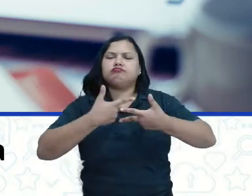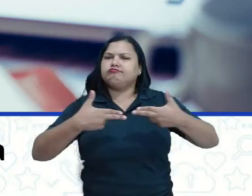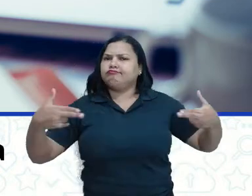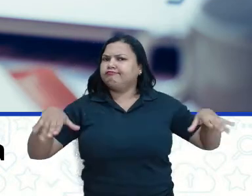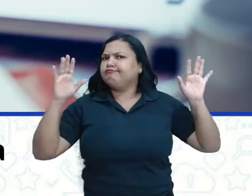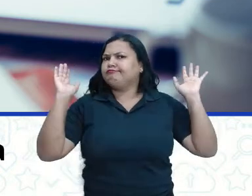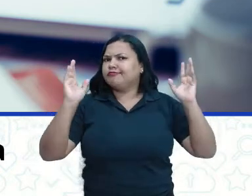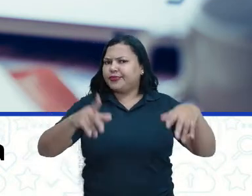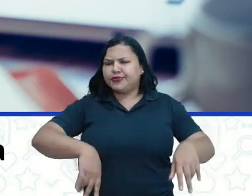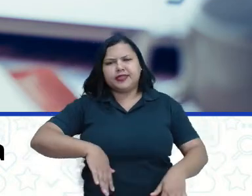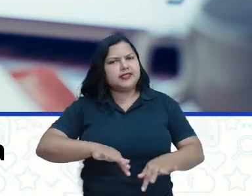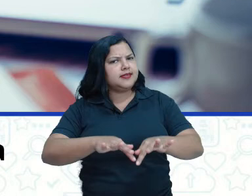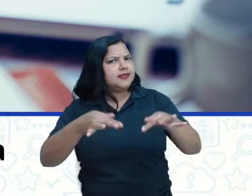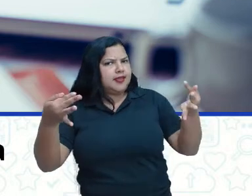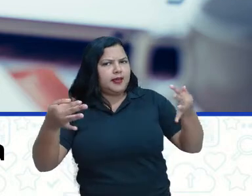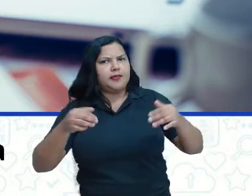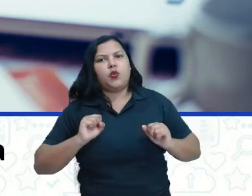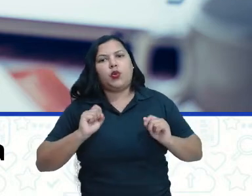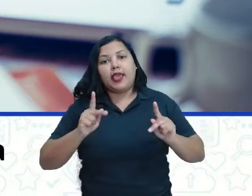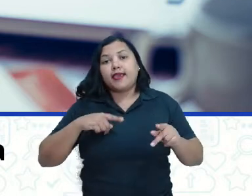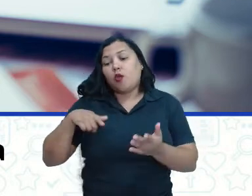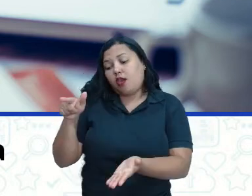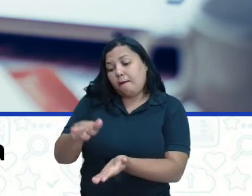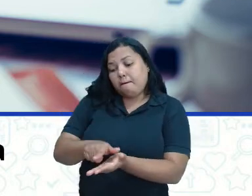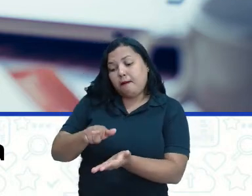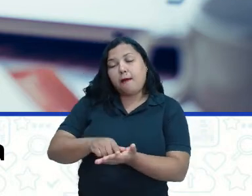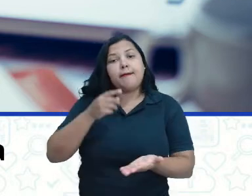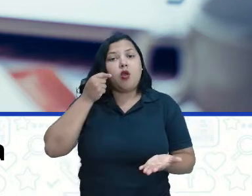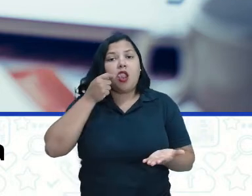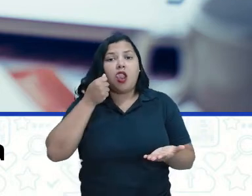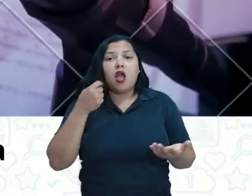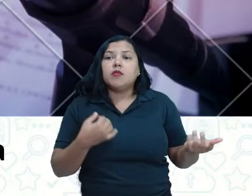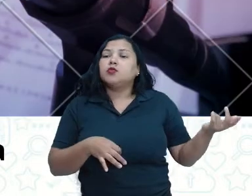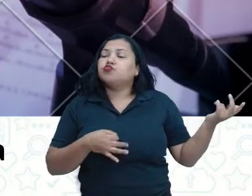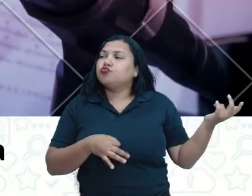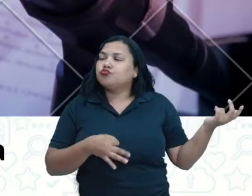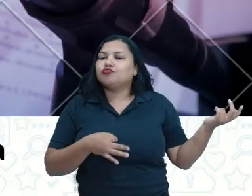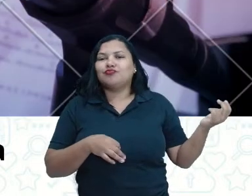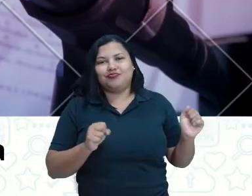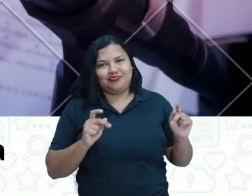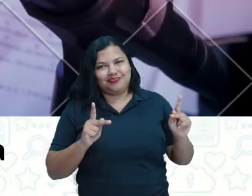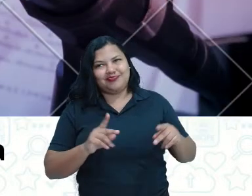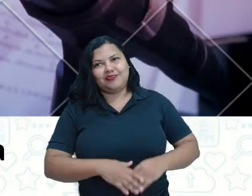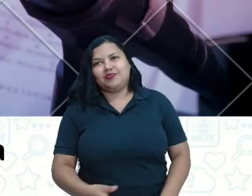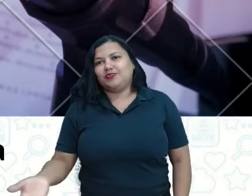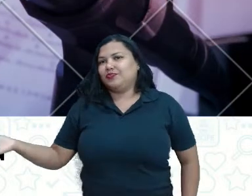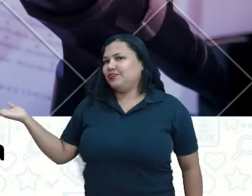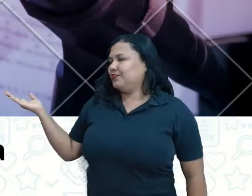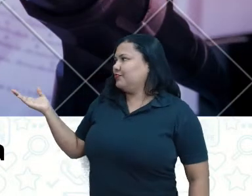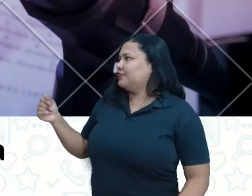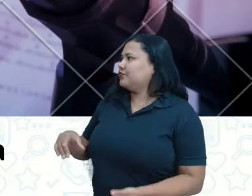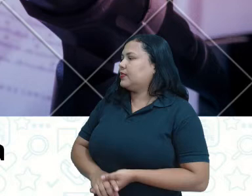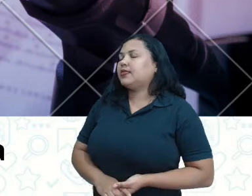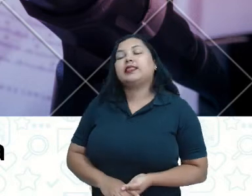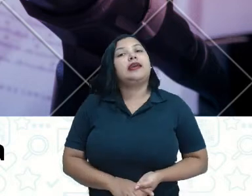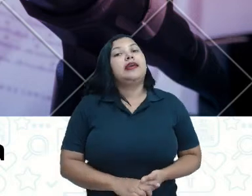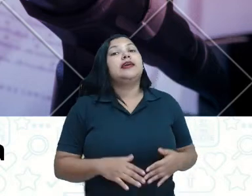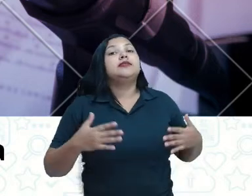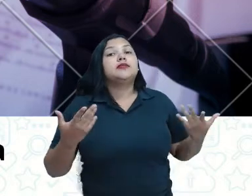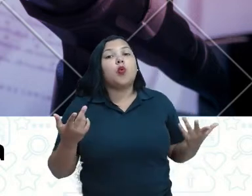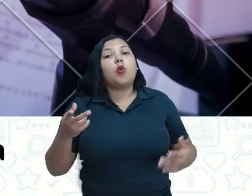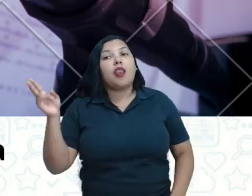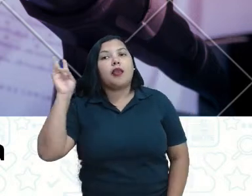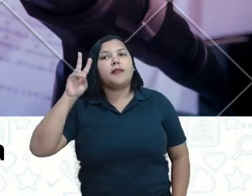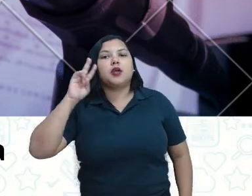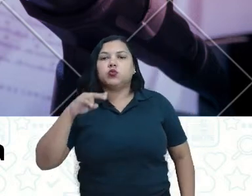bastante simples, que é papel, lápis e um instrumento. Então, lembrando que